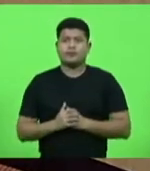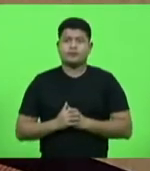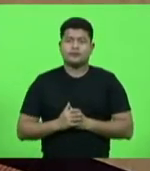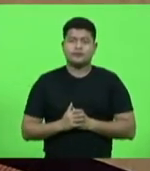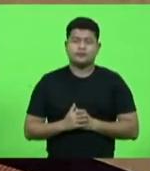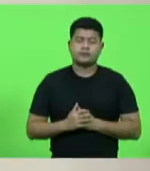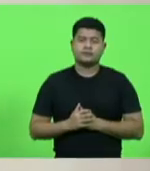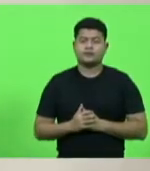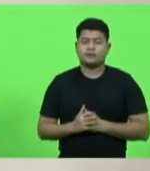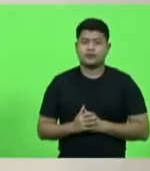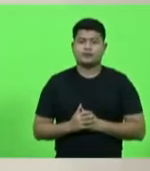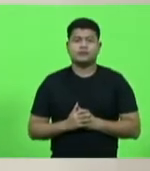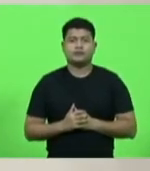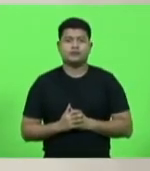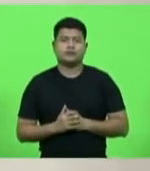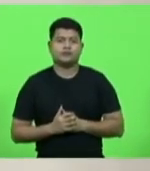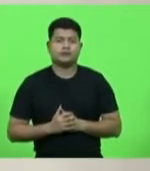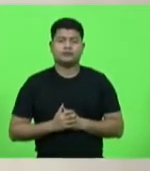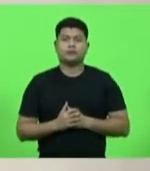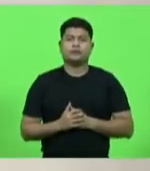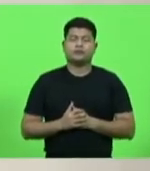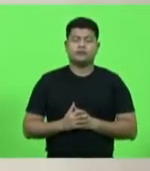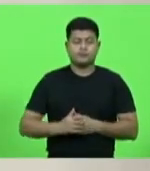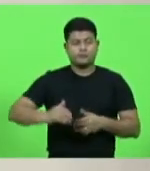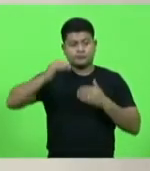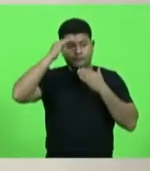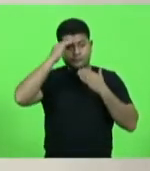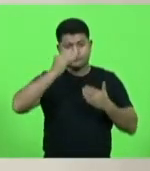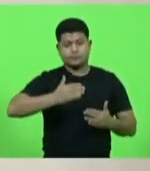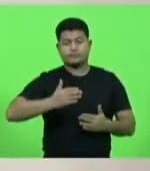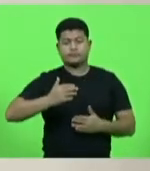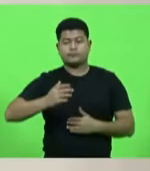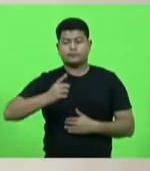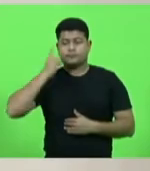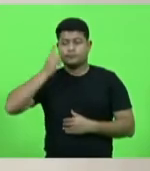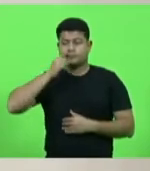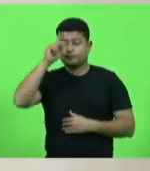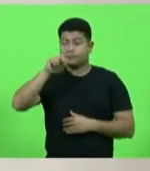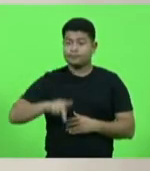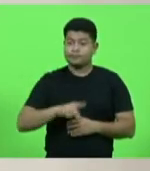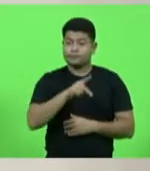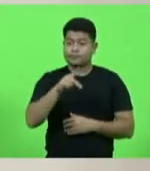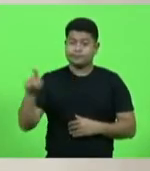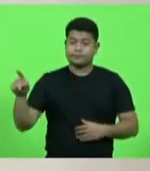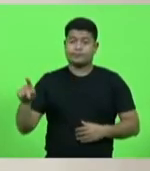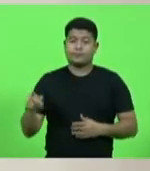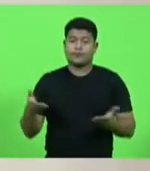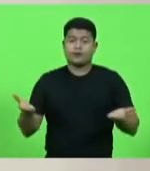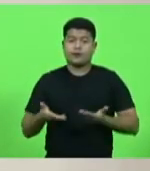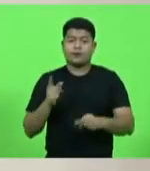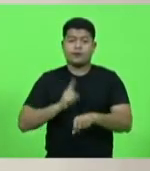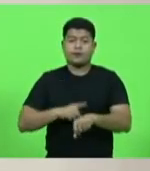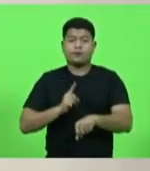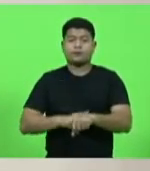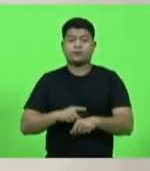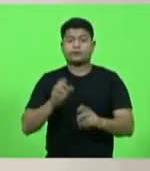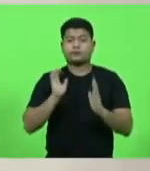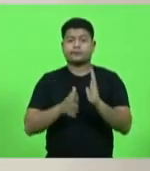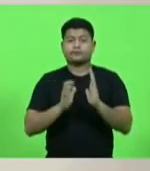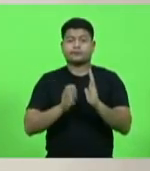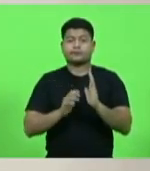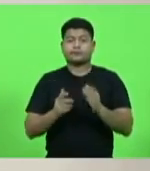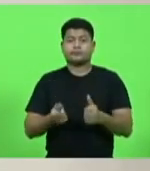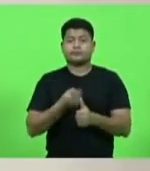Obrigado, deputado Padre Pedro. Passaremos agora ao horário destinado aos partidos políticos.